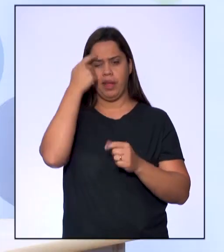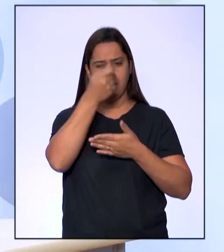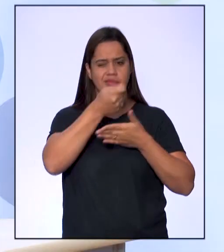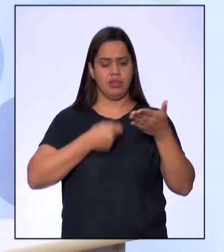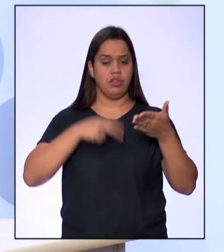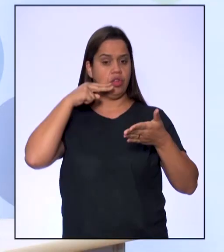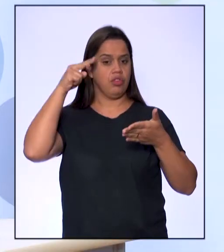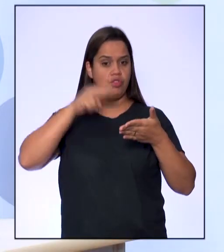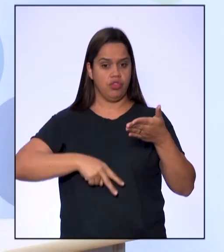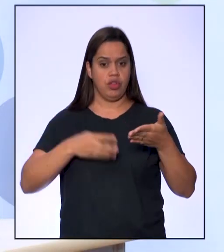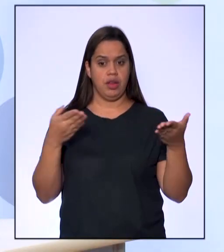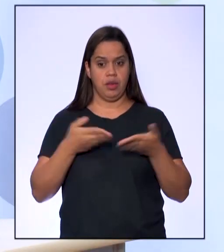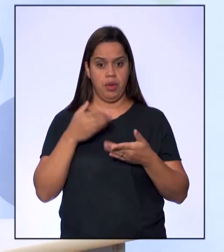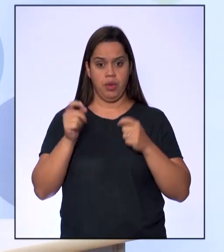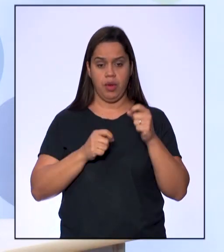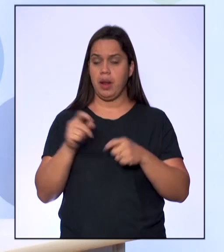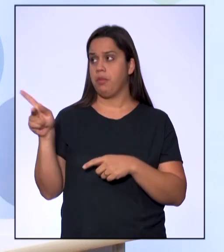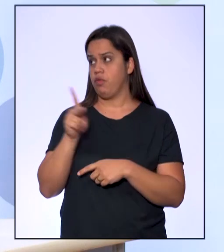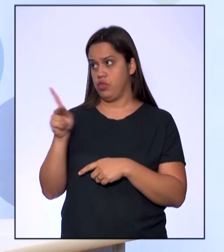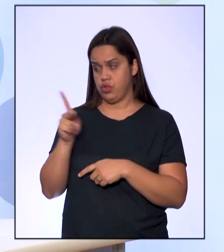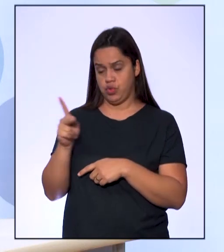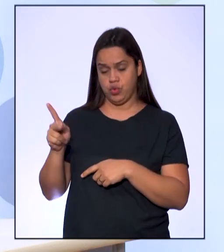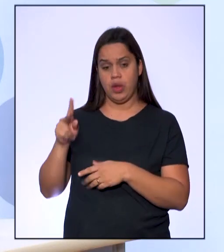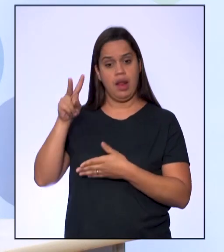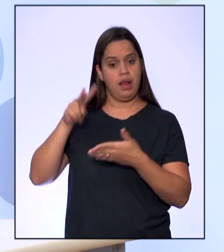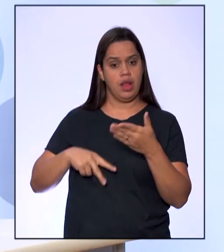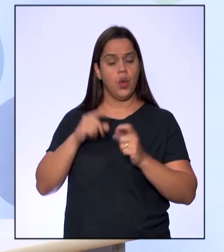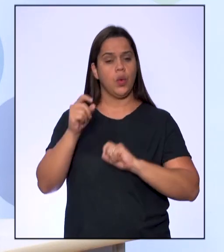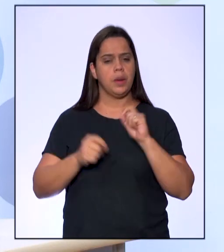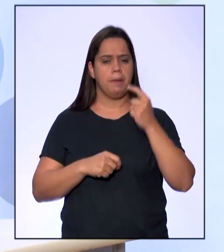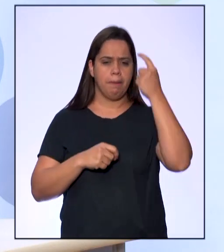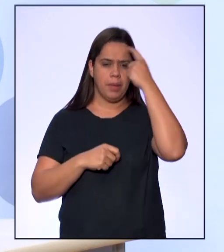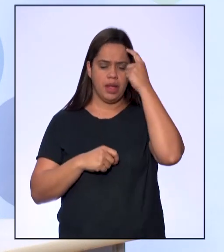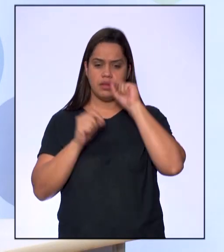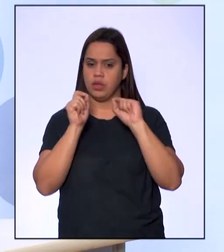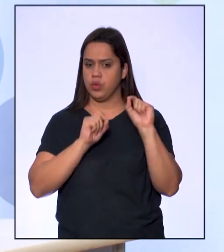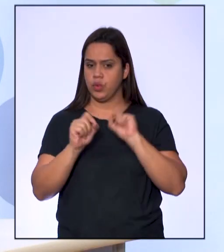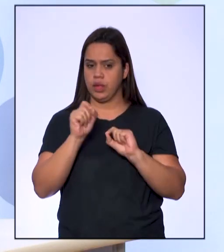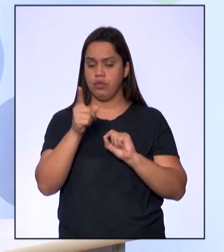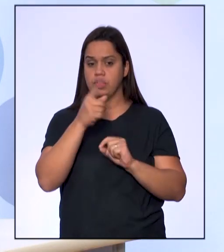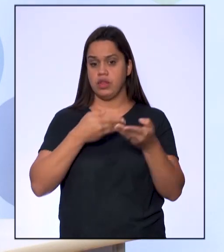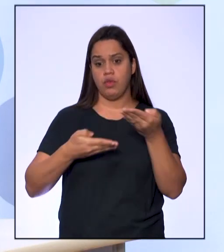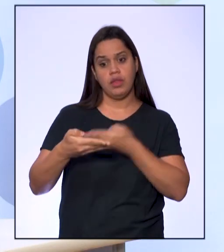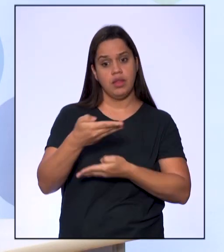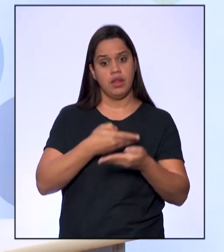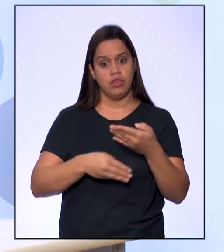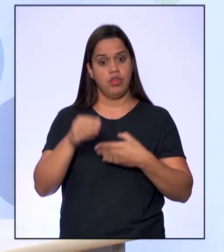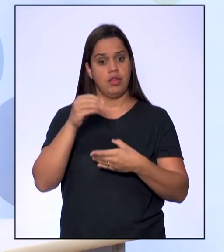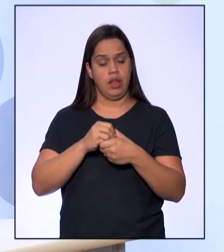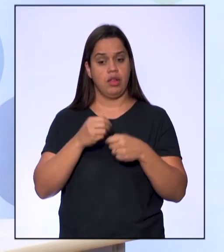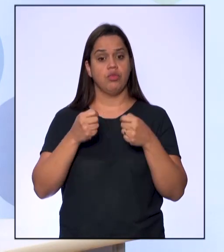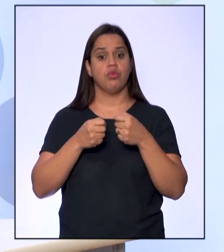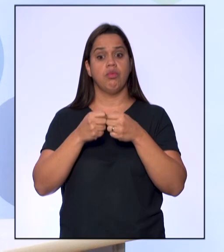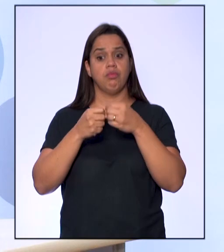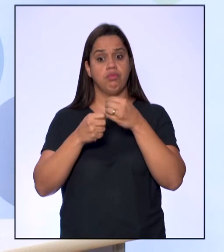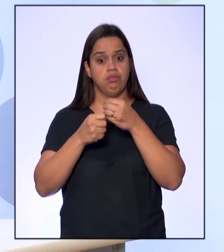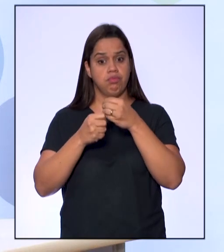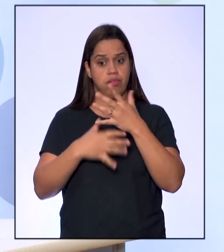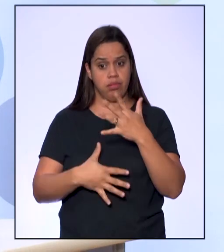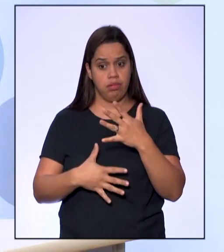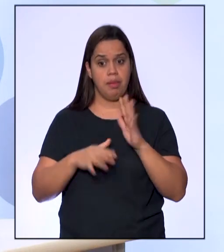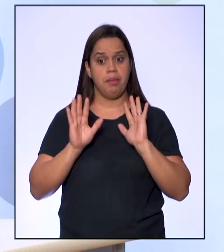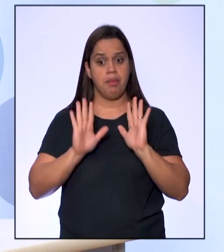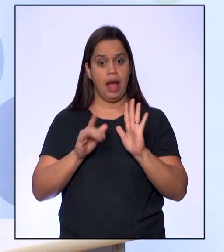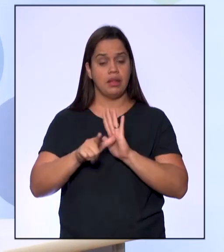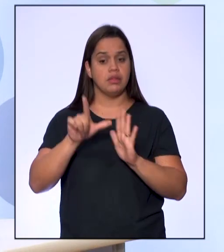texto que a professora Mônica acabou de ler, vocês vão interagir no chat, mas antes eu vou